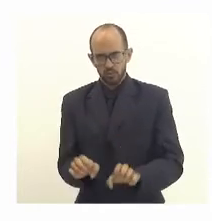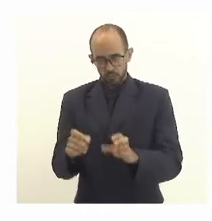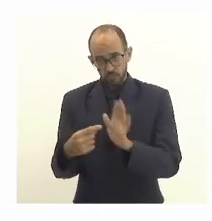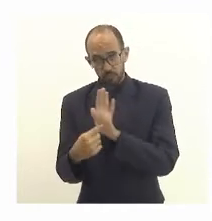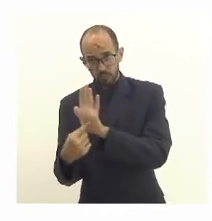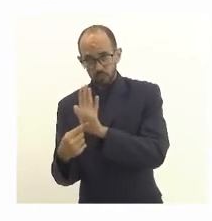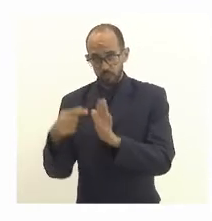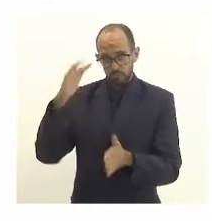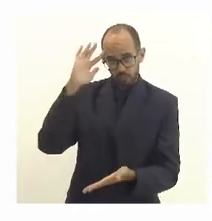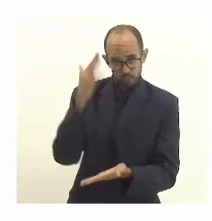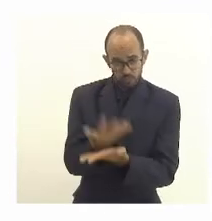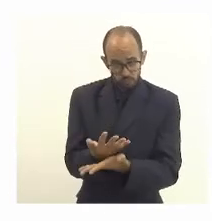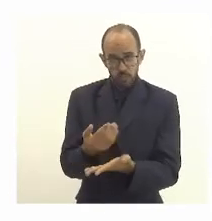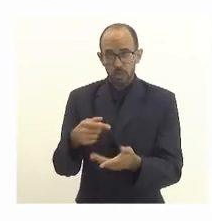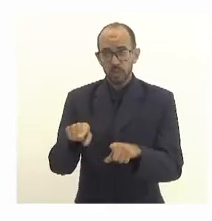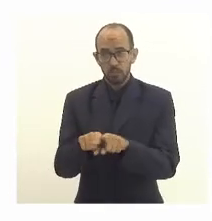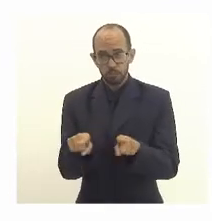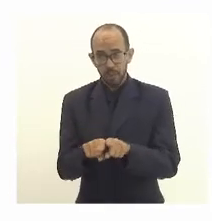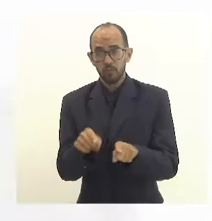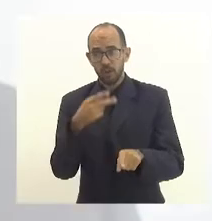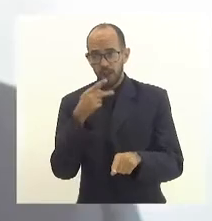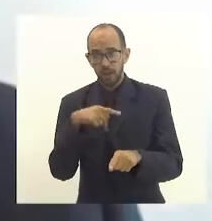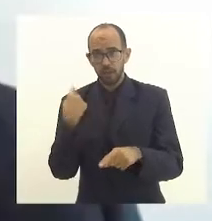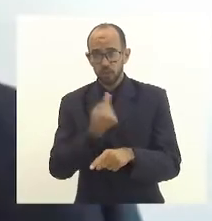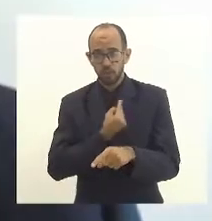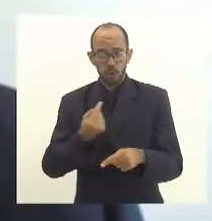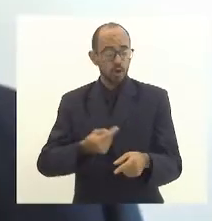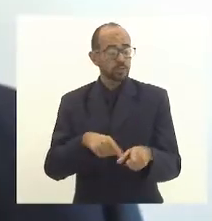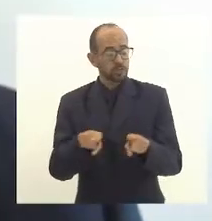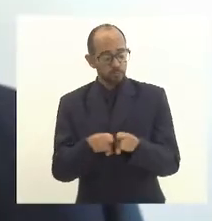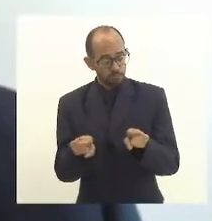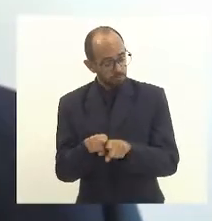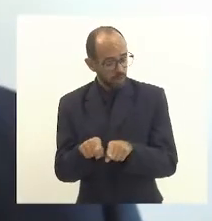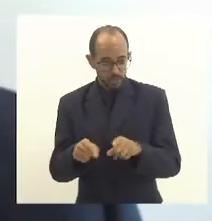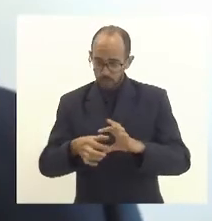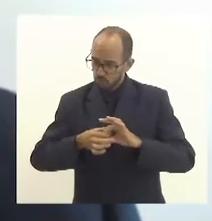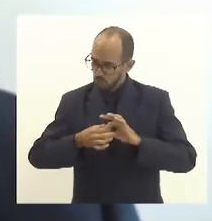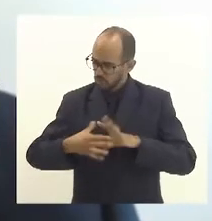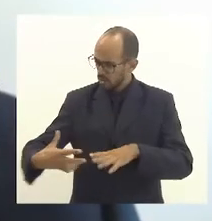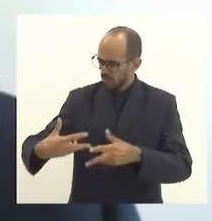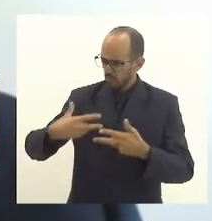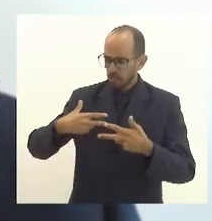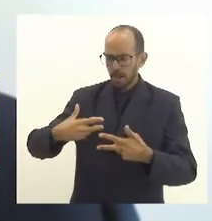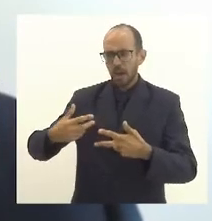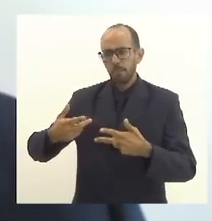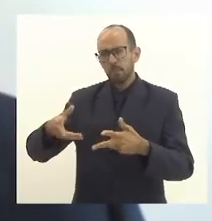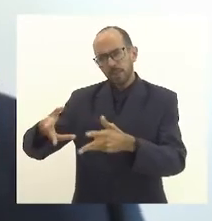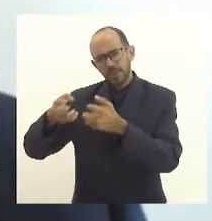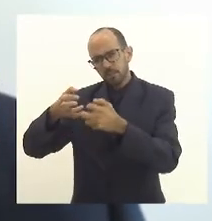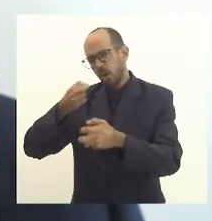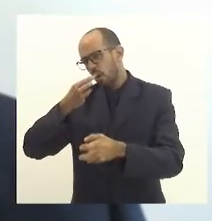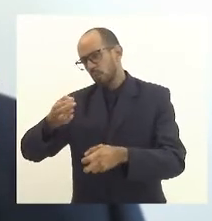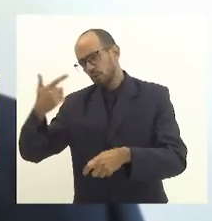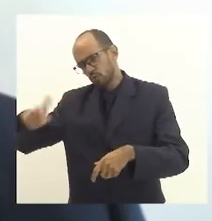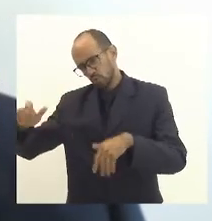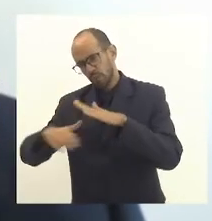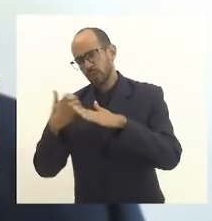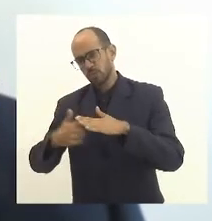dizer, acima de tudo, que a gente está aberto a escutar soluções das empresas também para a utilização dessa nossa infraestrutura. Podemos